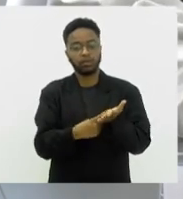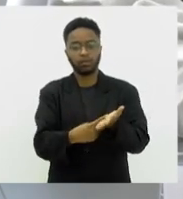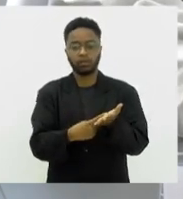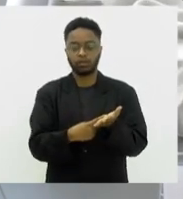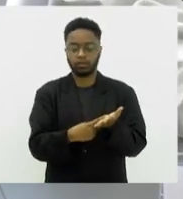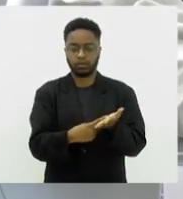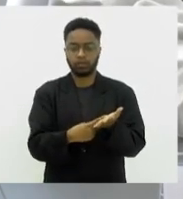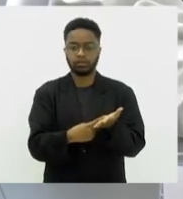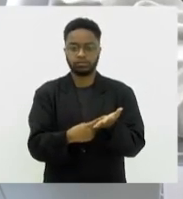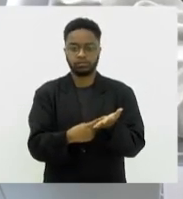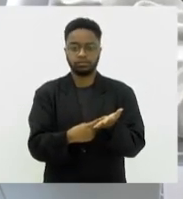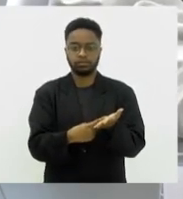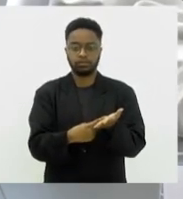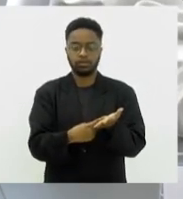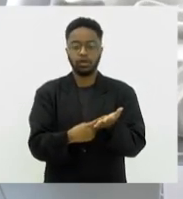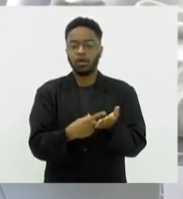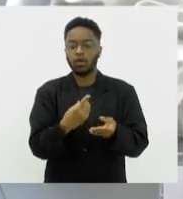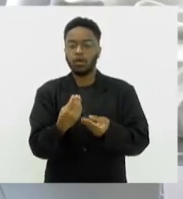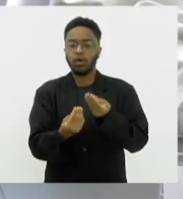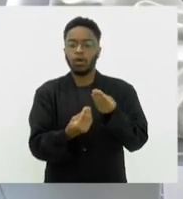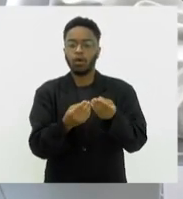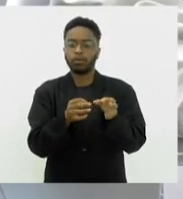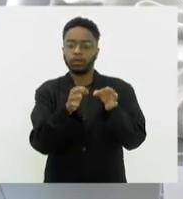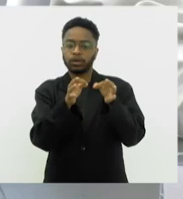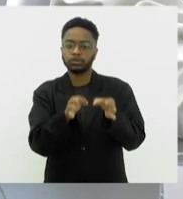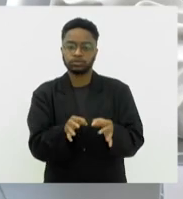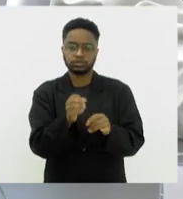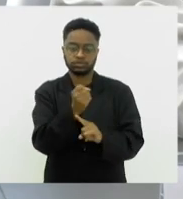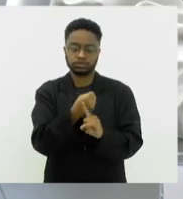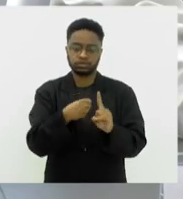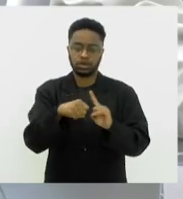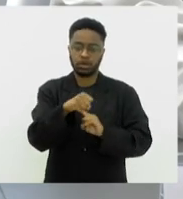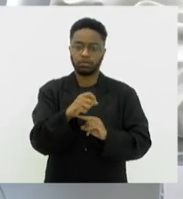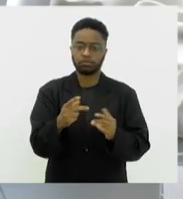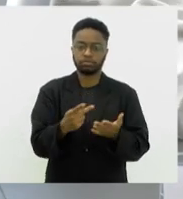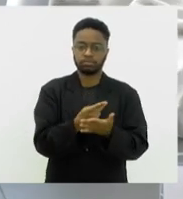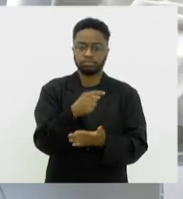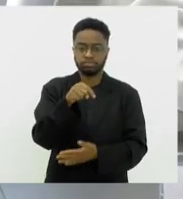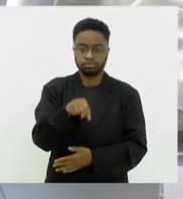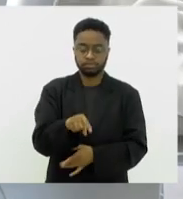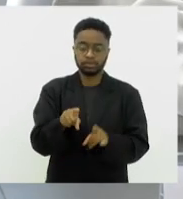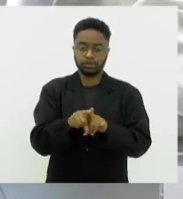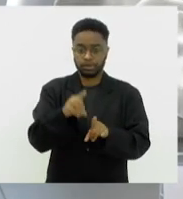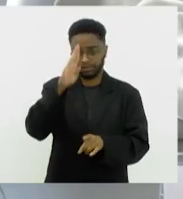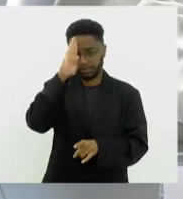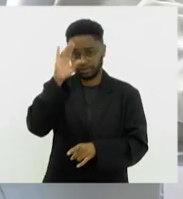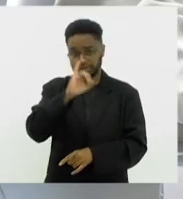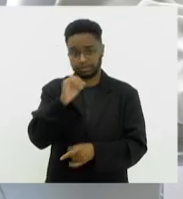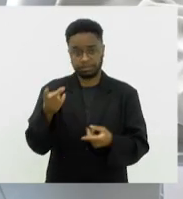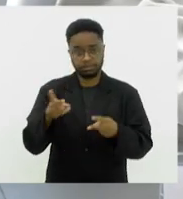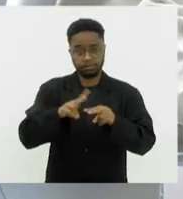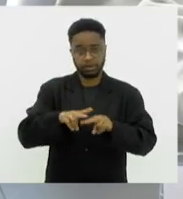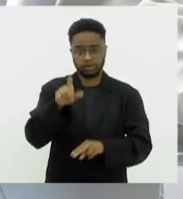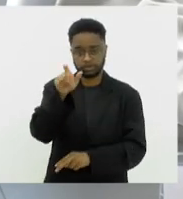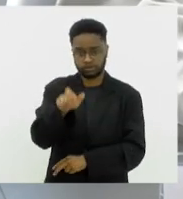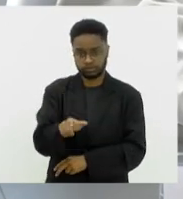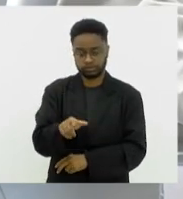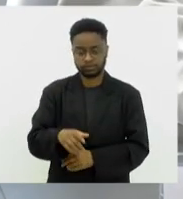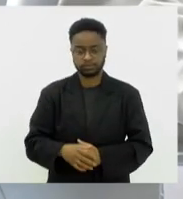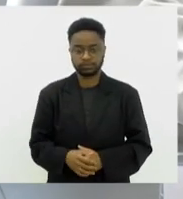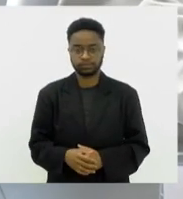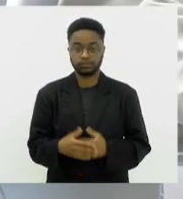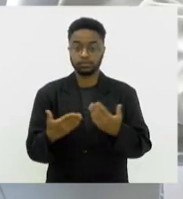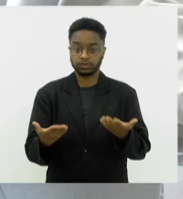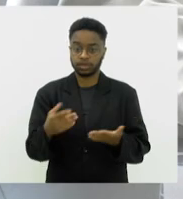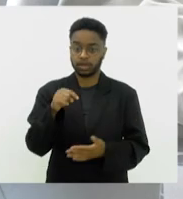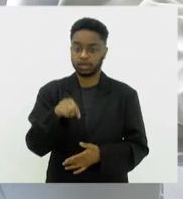com a lisura e a justiça social em especial diante do aprisionamento de uma pessoa então esta